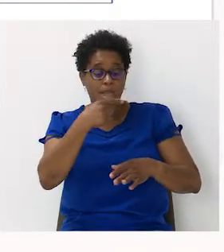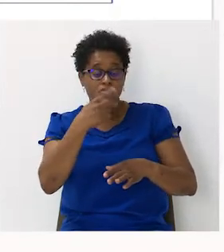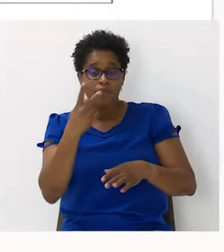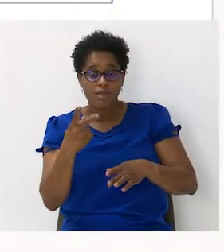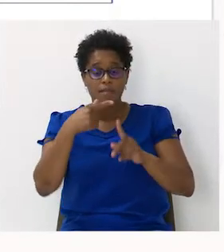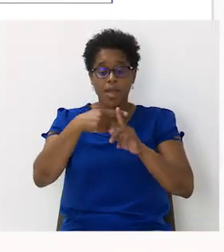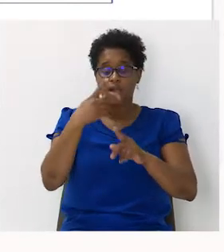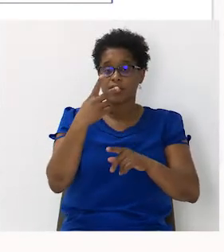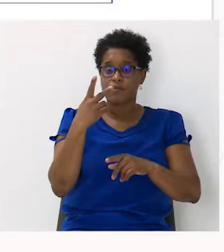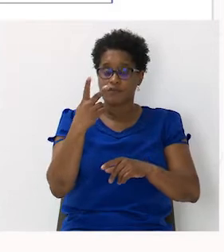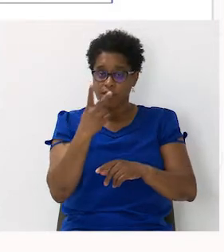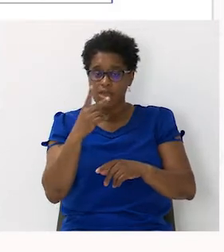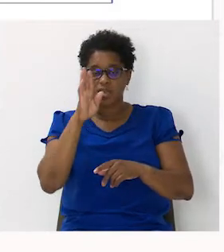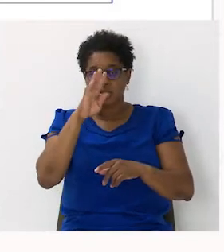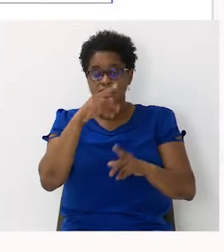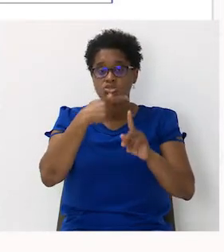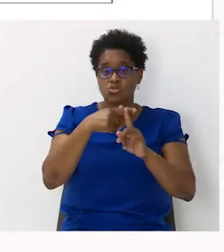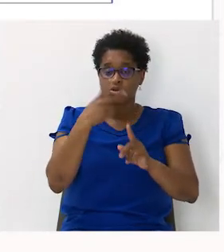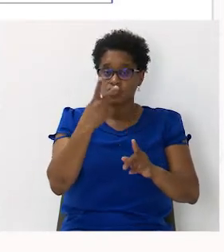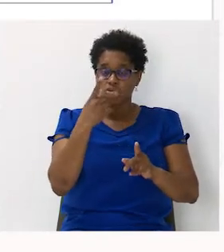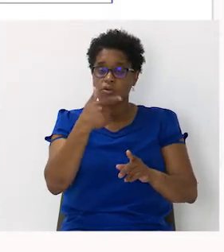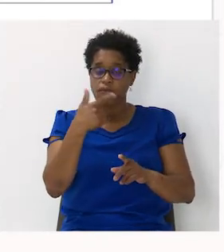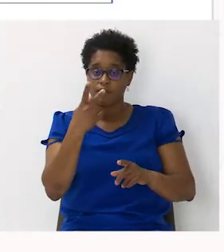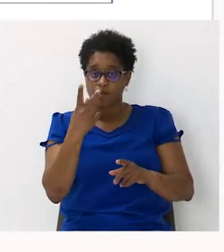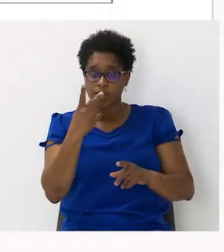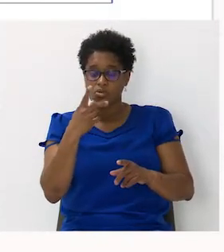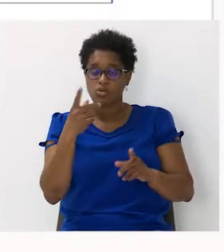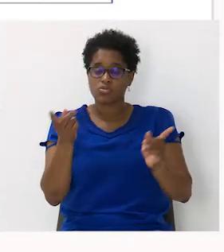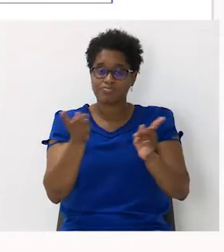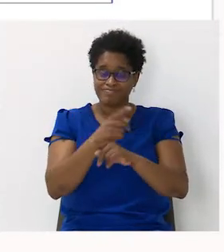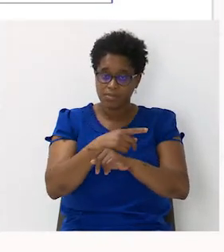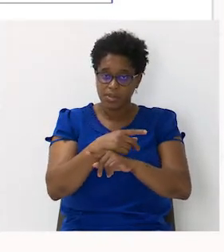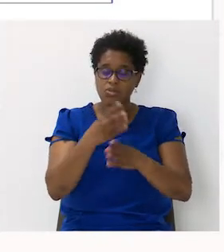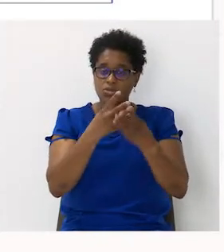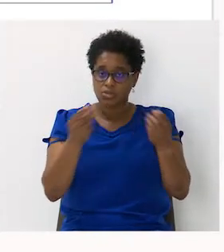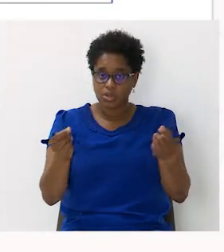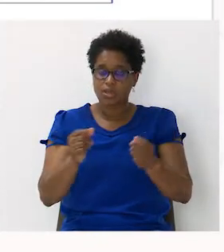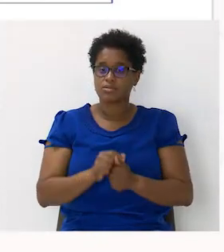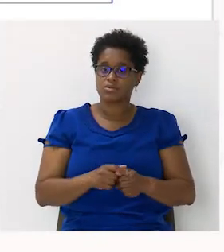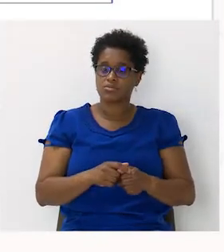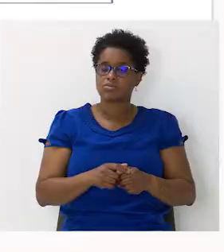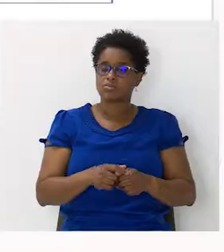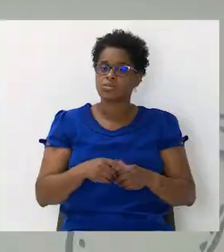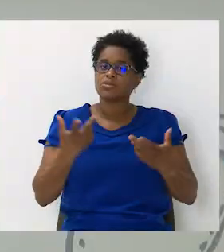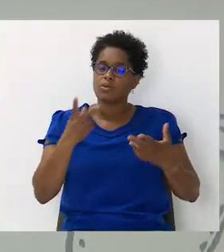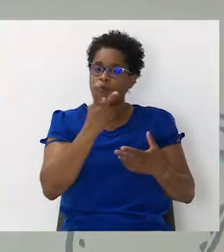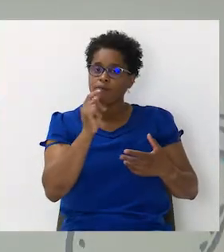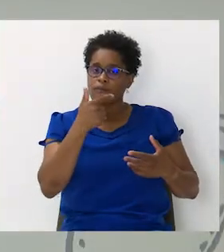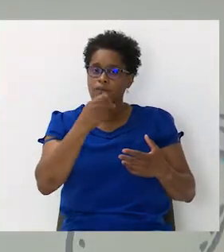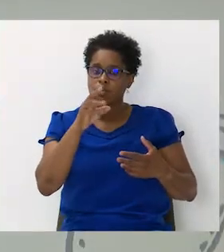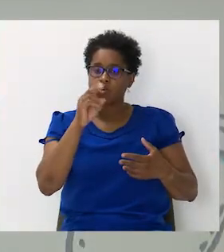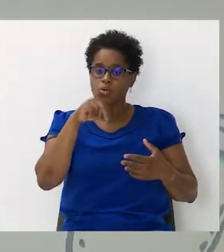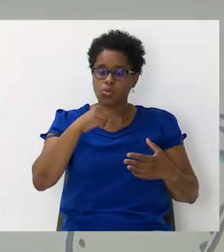ou se nós somarmos os dois vetores simétricos, o resultado dá um vetor nulo. Muita